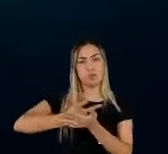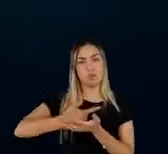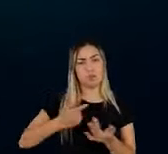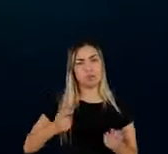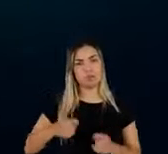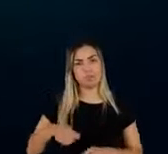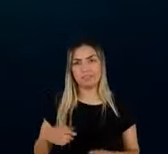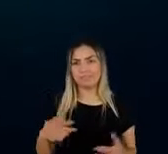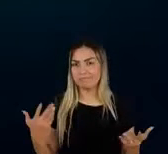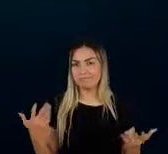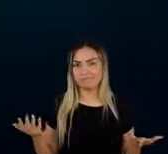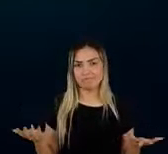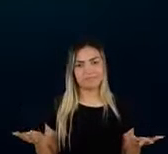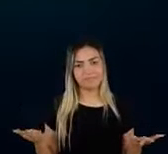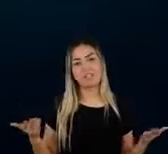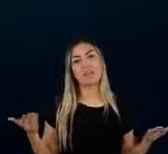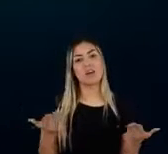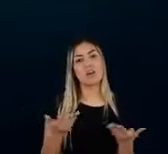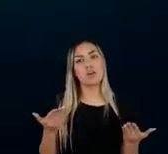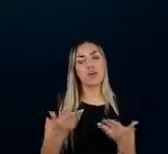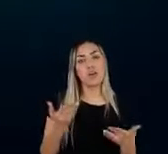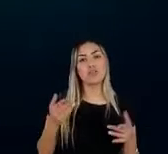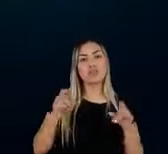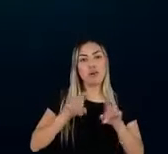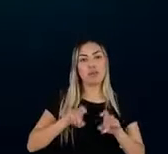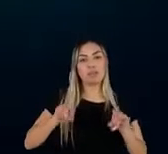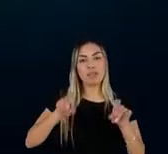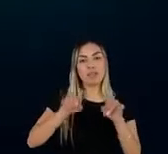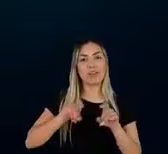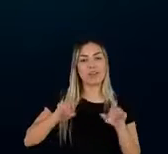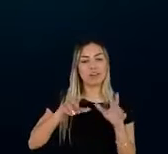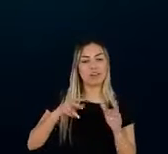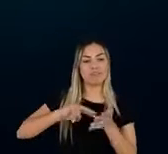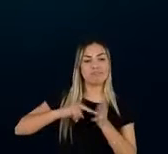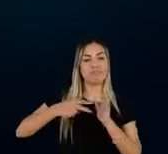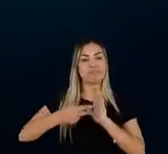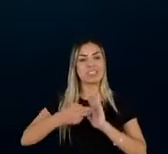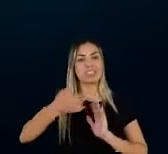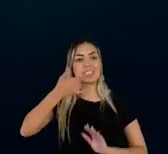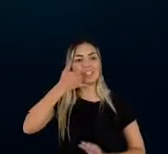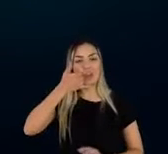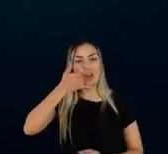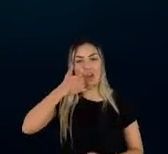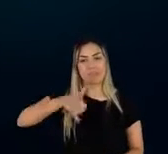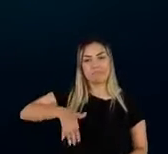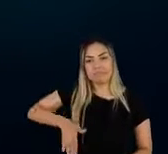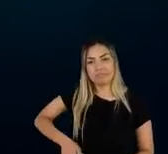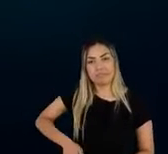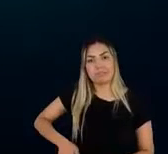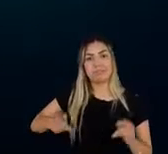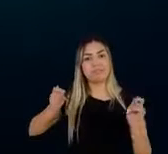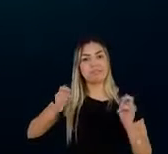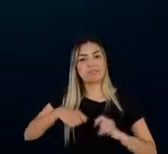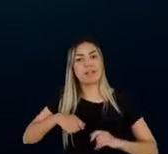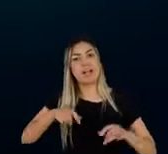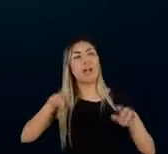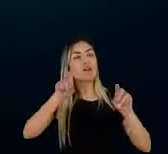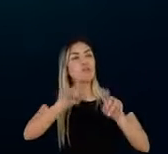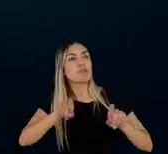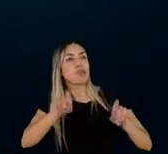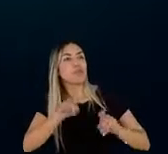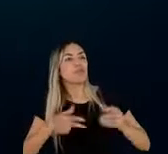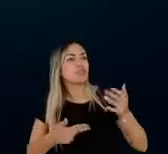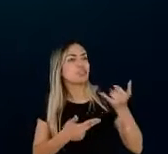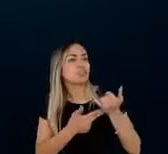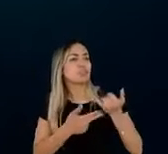preciso nem dizer que a gente carrega computador hoje no bolso tem computador na geladeira no carro tem pelo menos os 20 30 chips